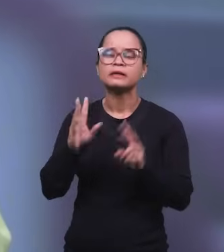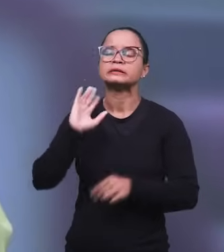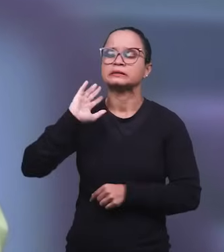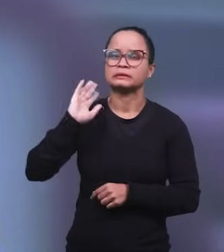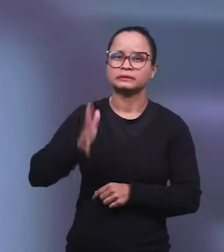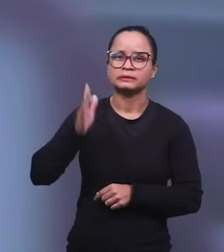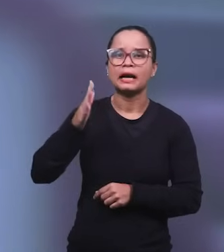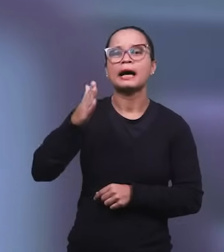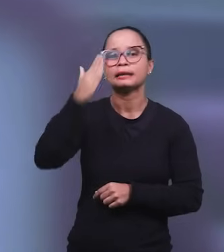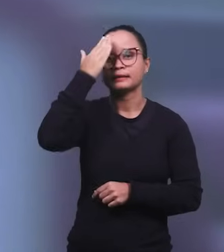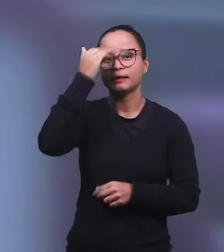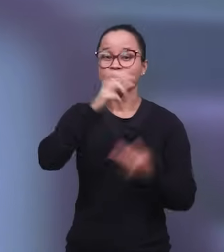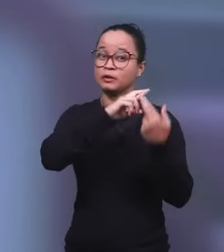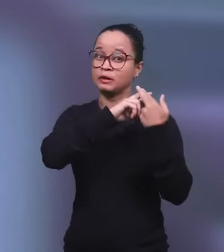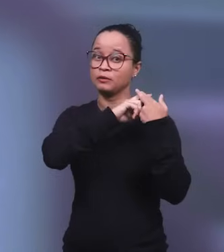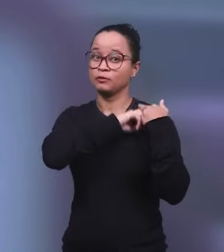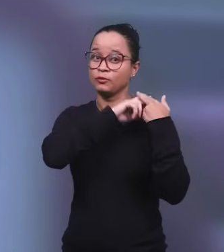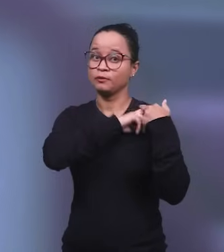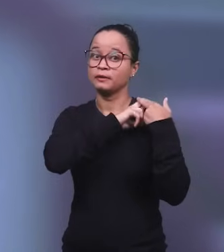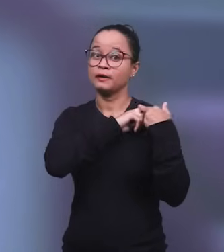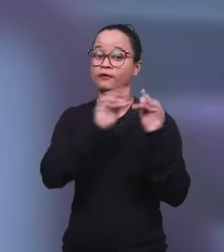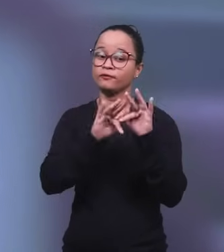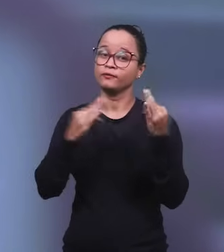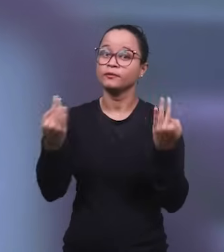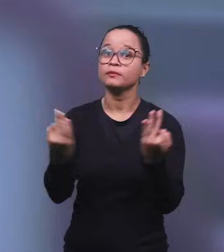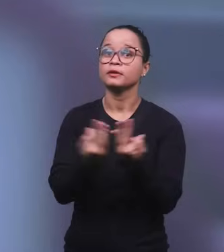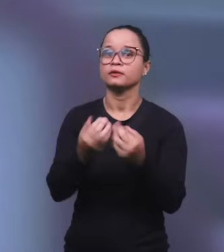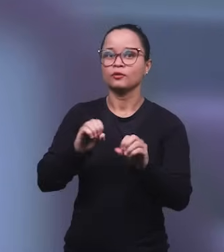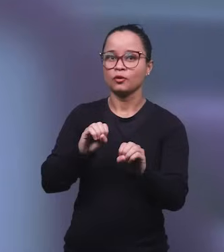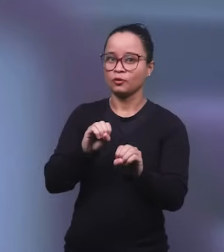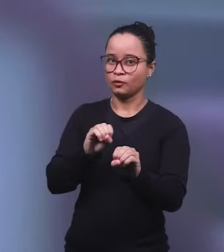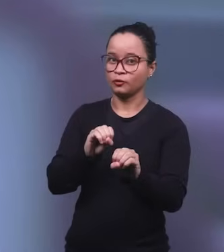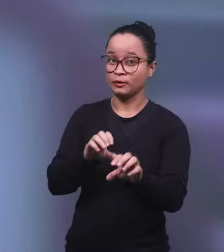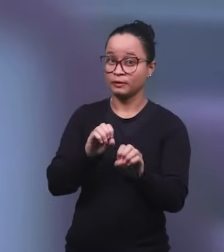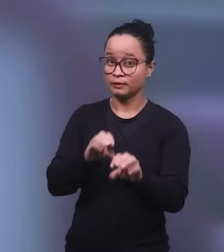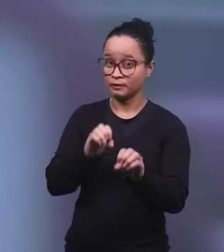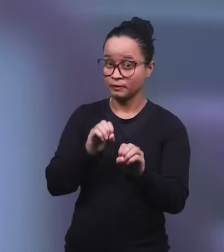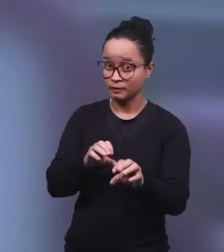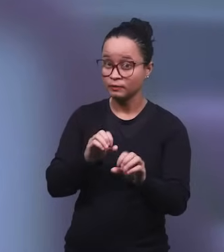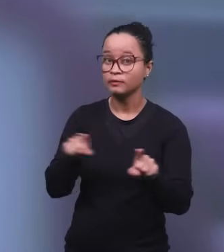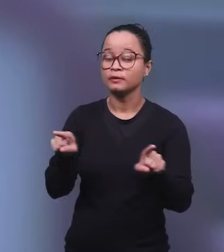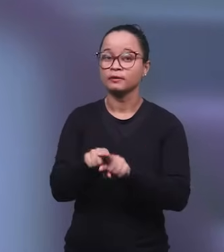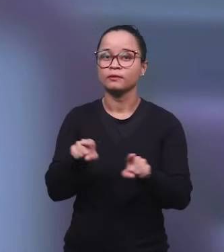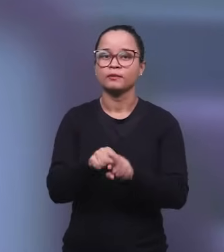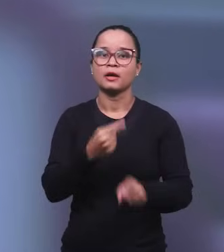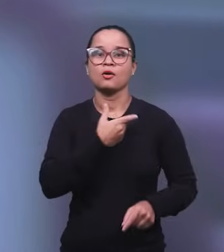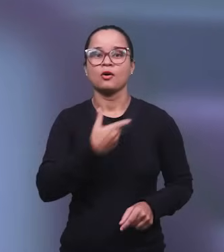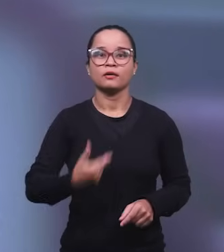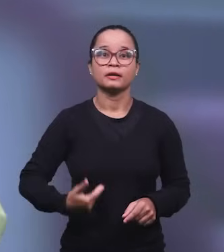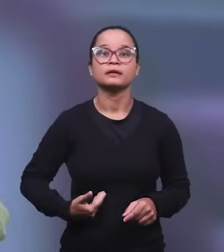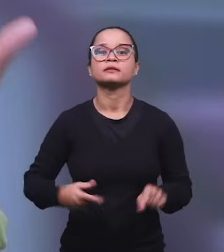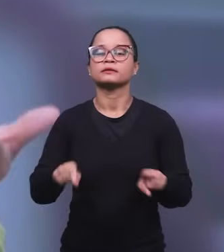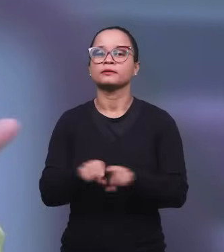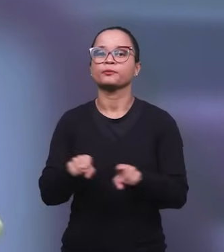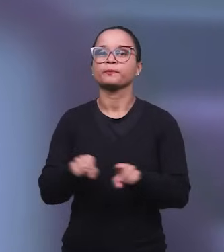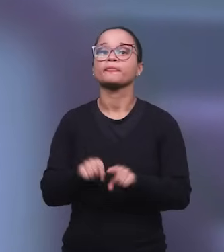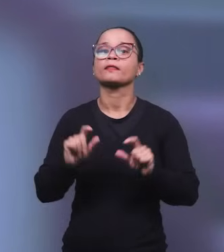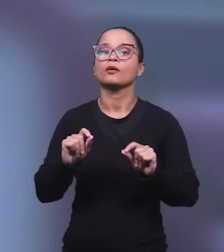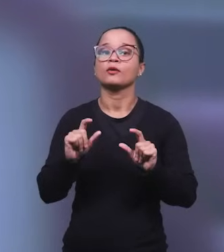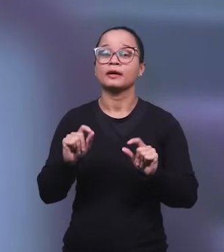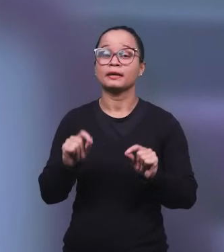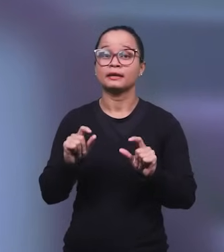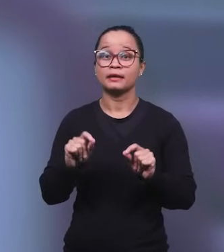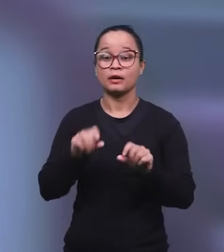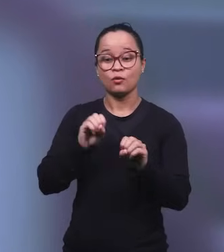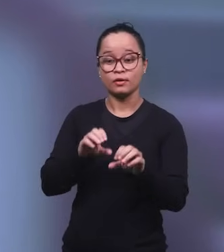de responsabilidade da família e do Estado. E a educação escolar, uma responsabilidade da escola em parceria